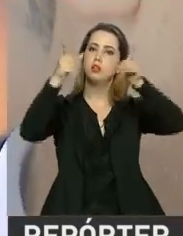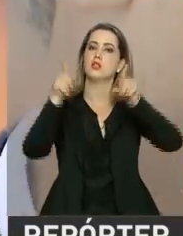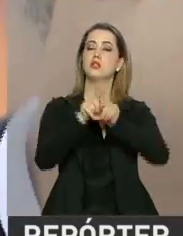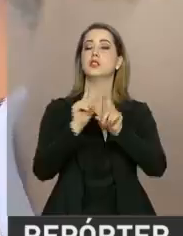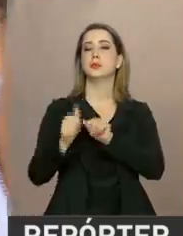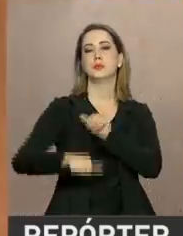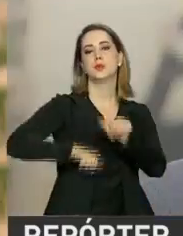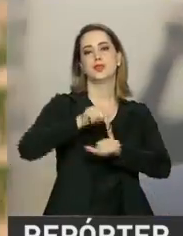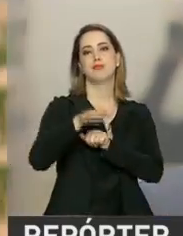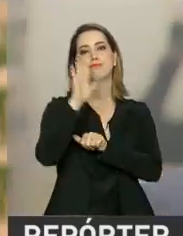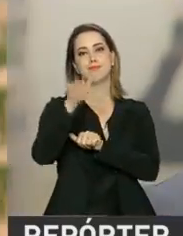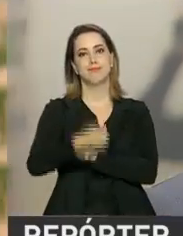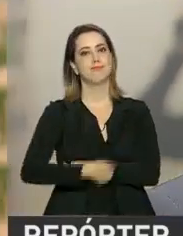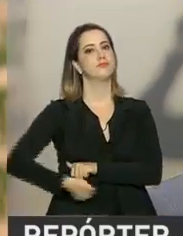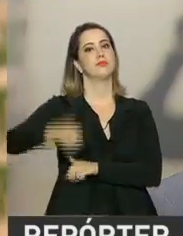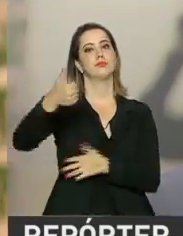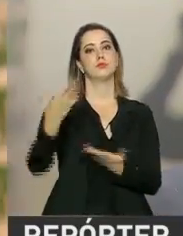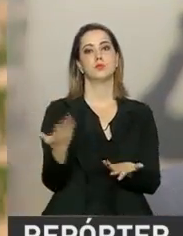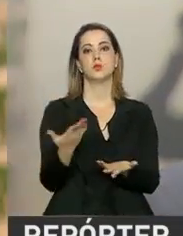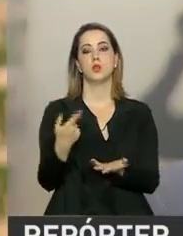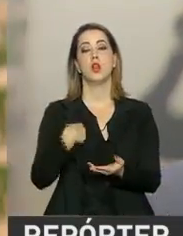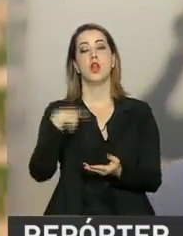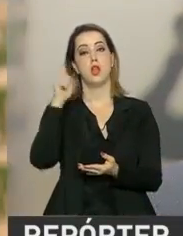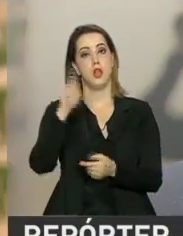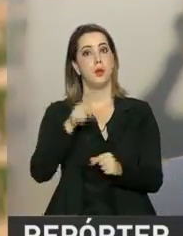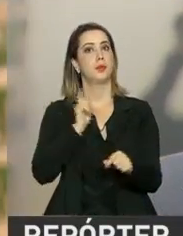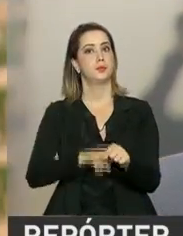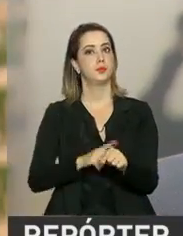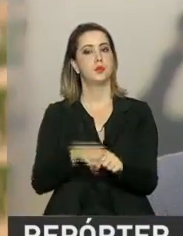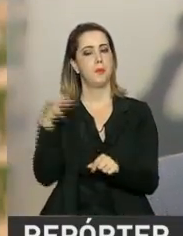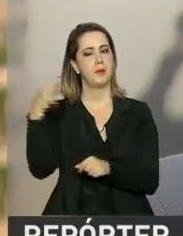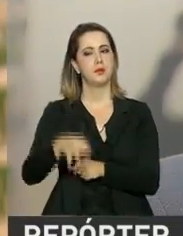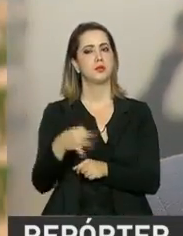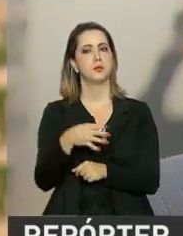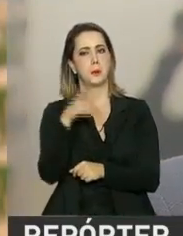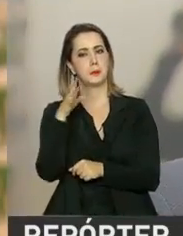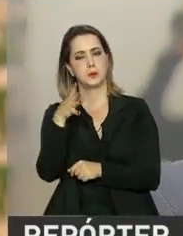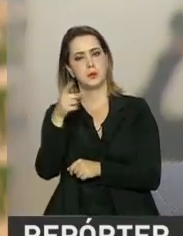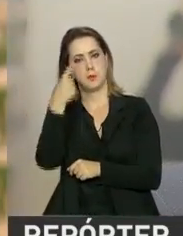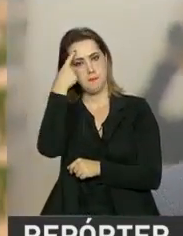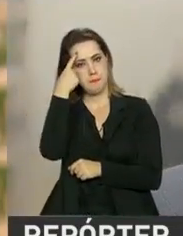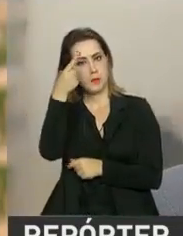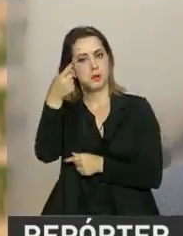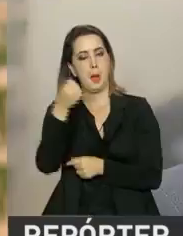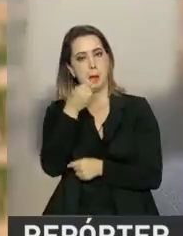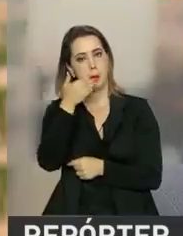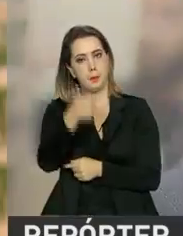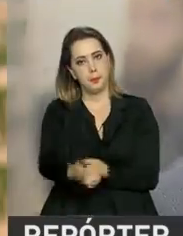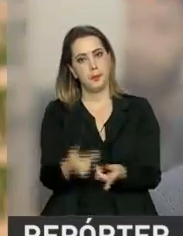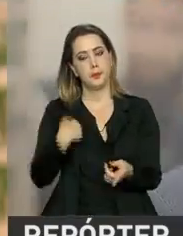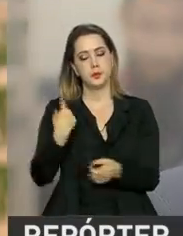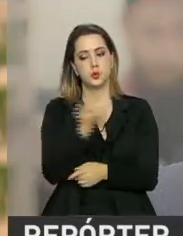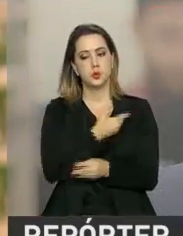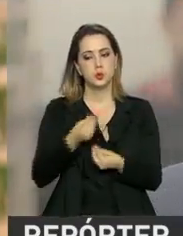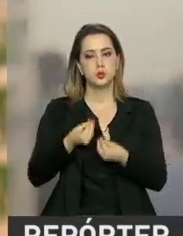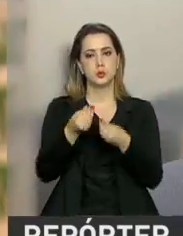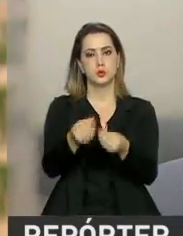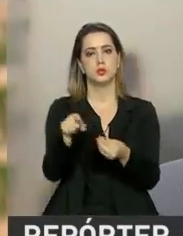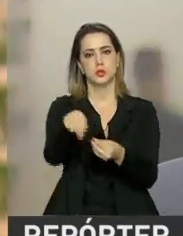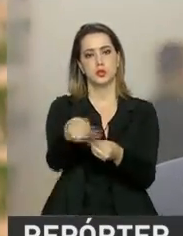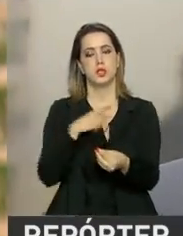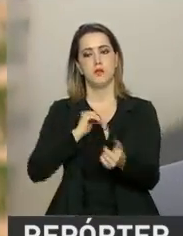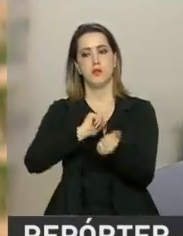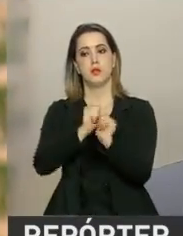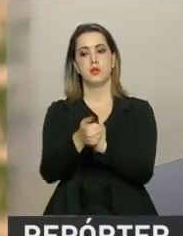mais que bem-vinda é uma grande saída uma grande sacada se a gente conseguir levar realmente porque o